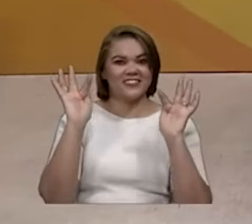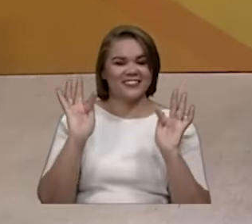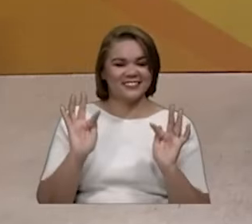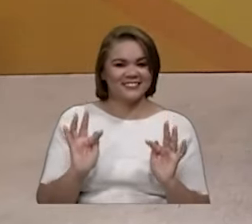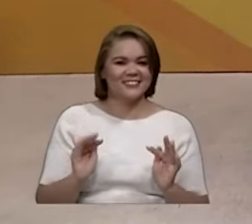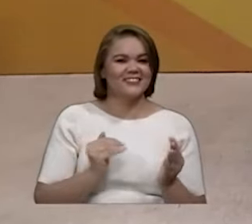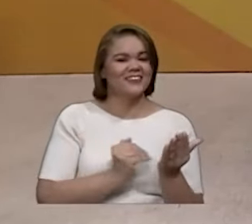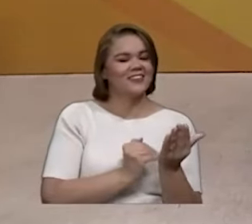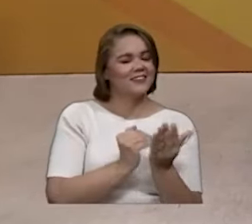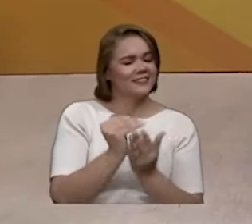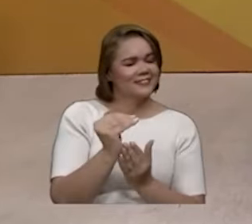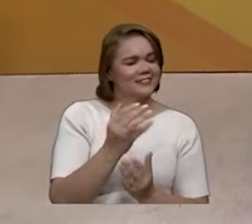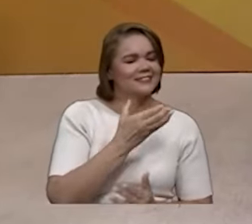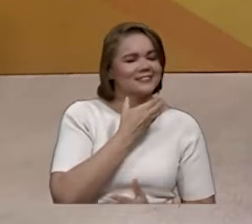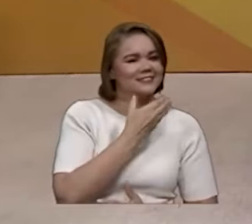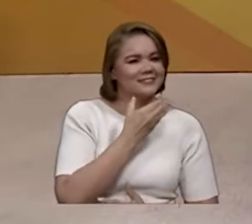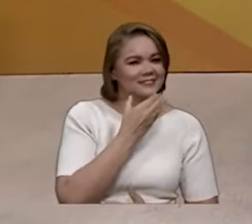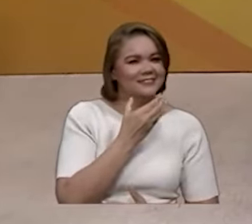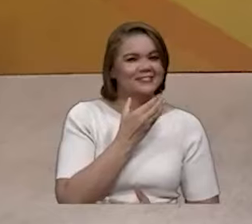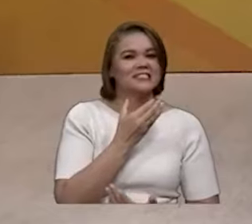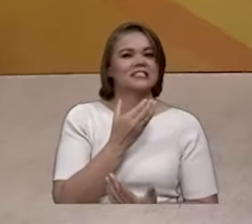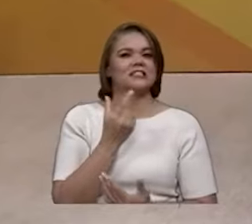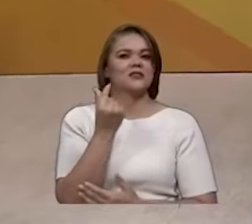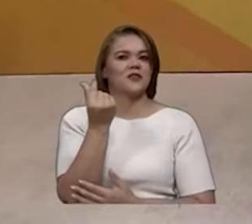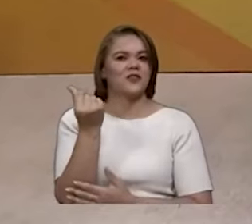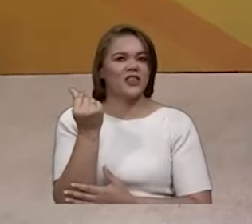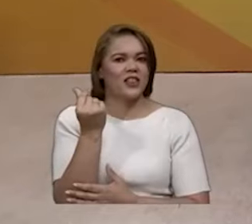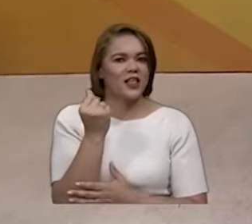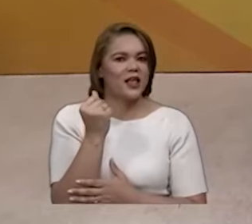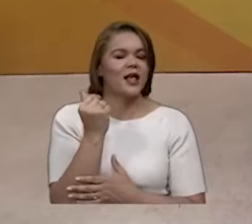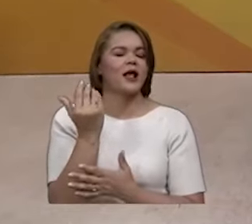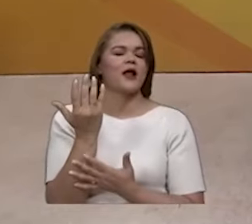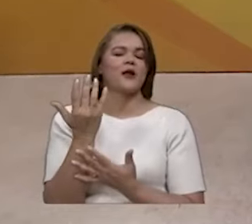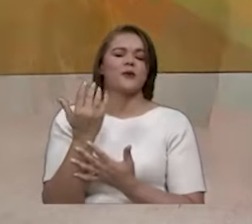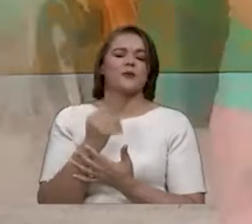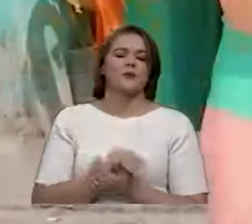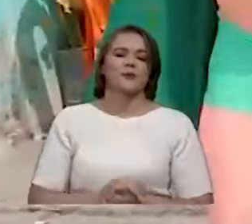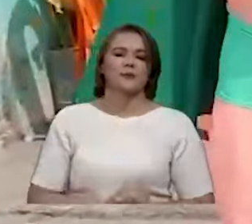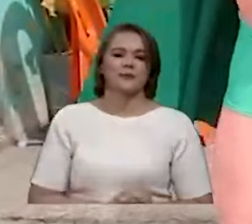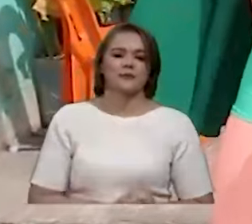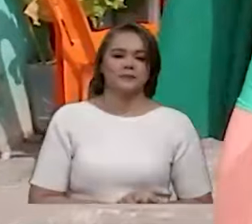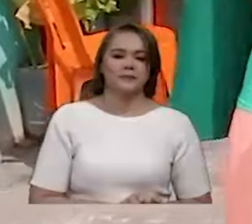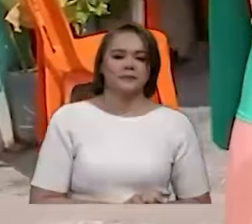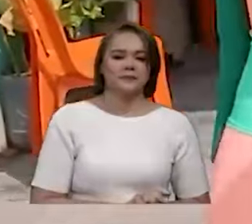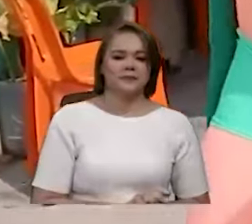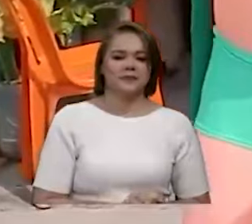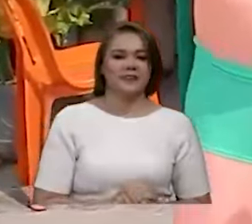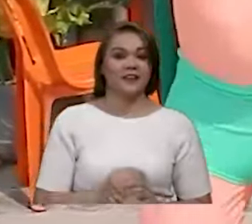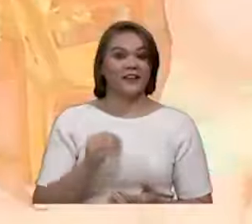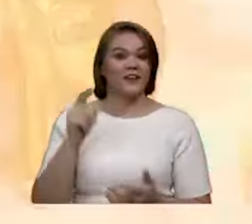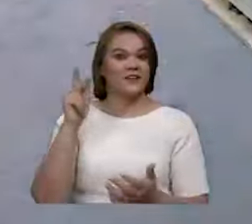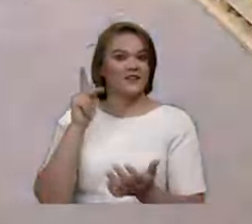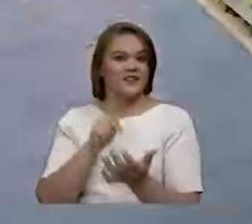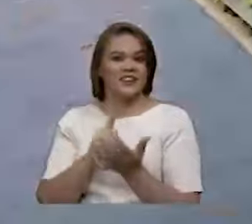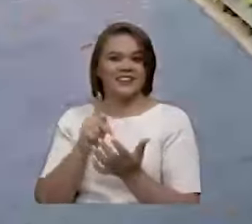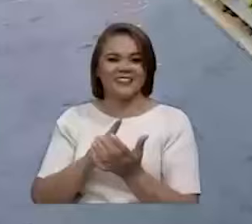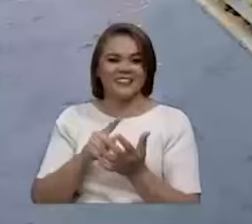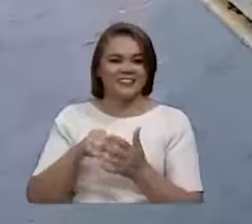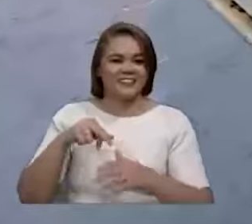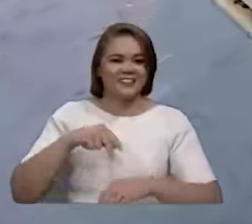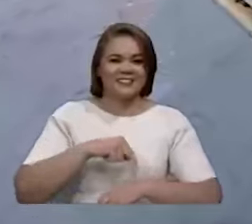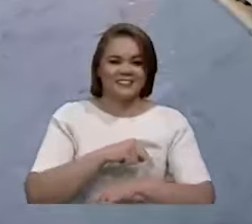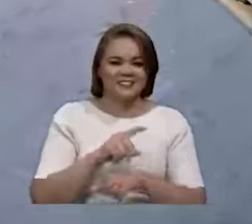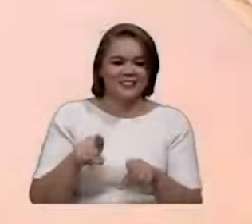começar o mês de dezembro com o pé direito e dinheiro na conta. Olha só. Um verdadeiro desfile de